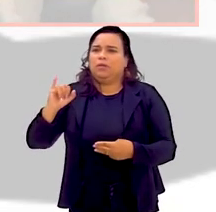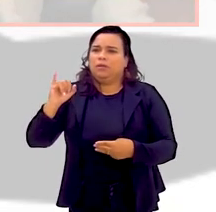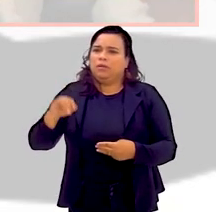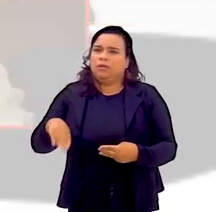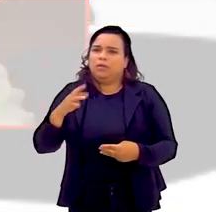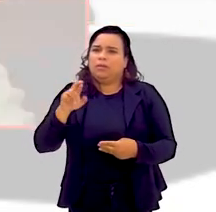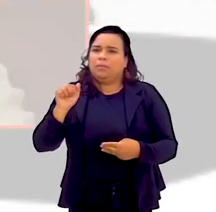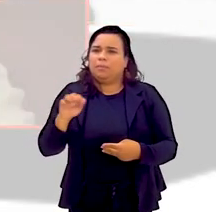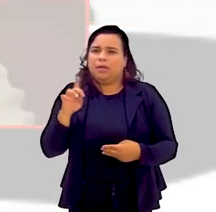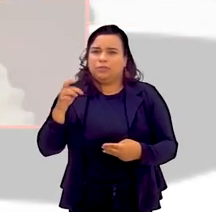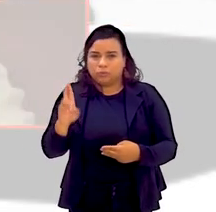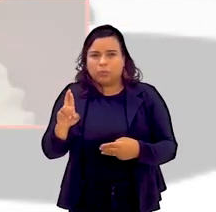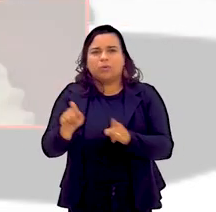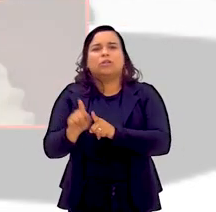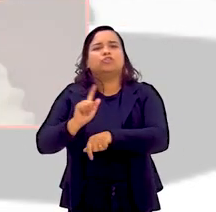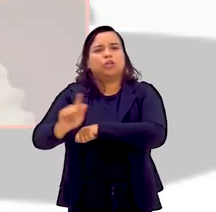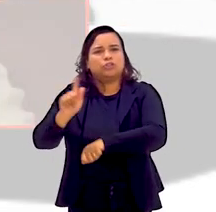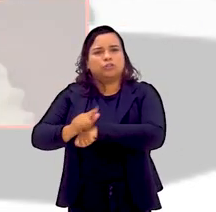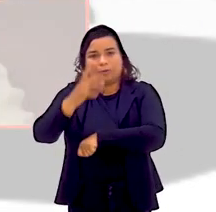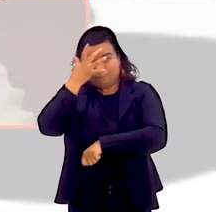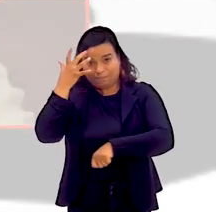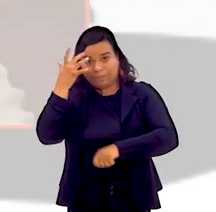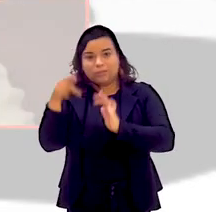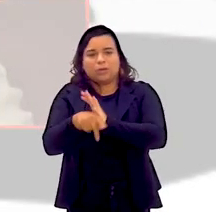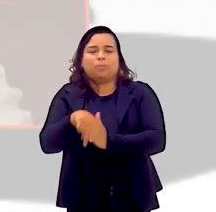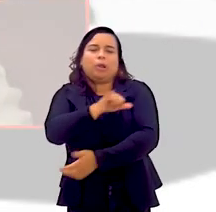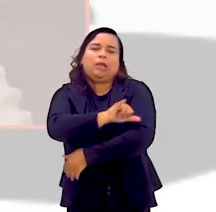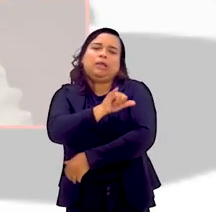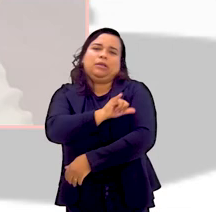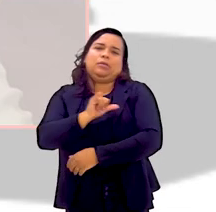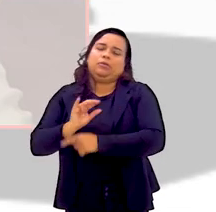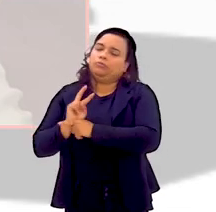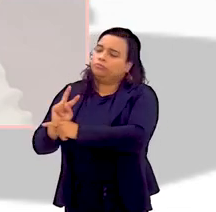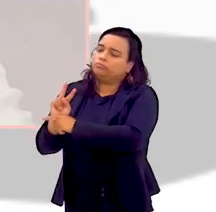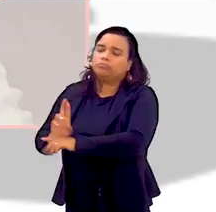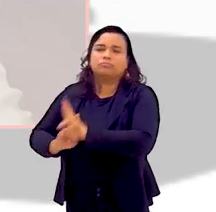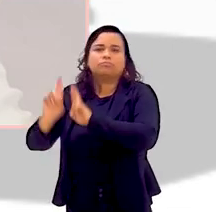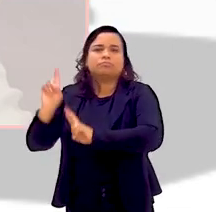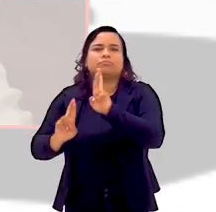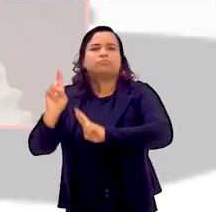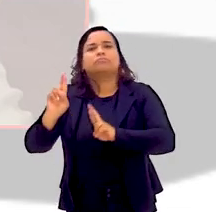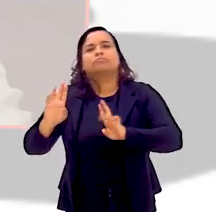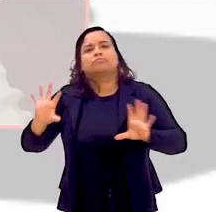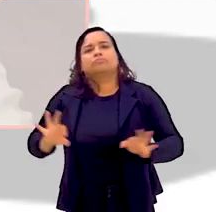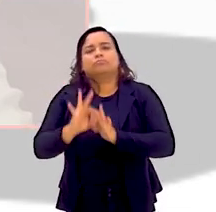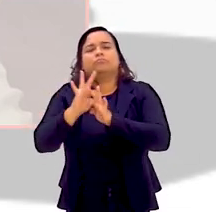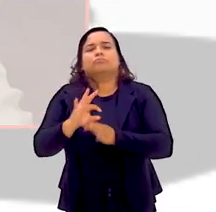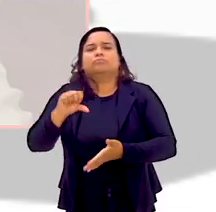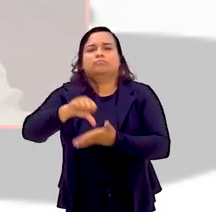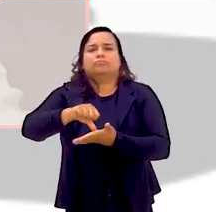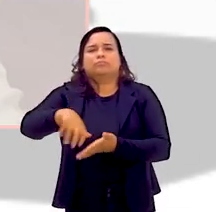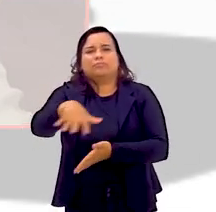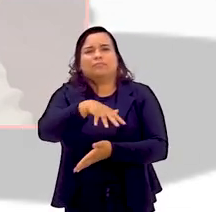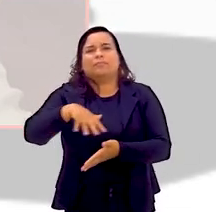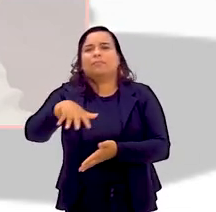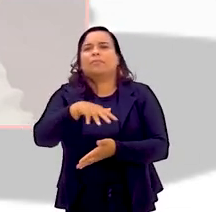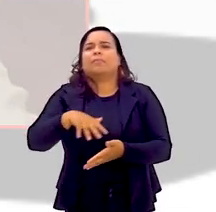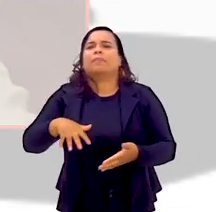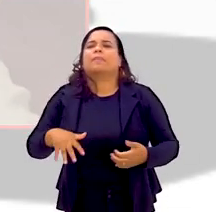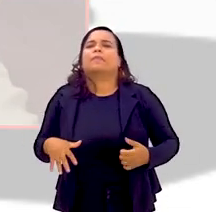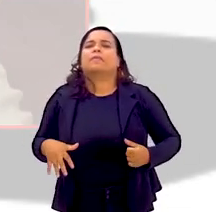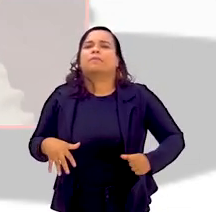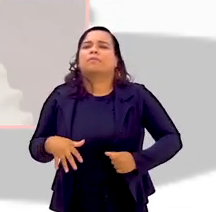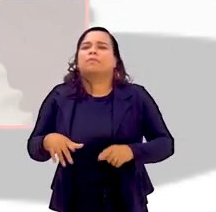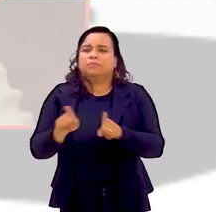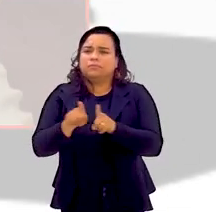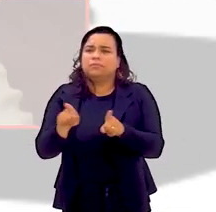Embratur, com gestão de fluminenses à frente desses dois órgãos que se completam junto ao setor e à turigia e,